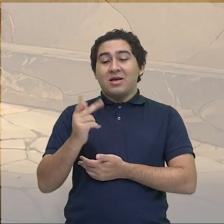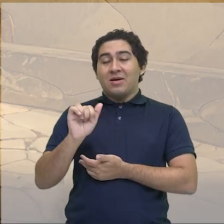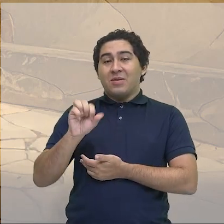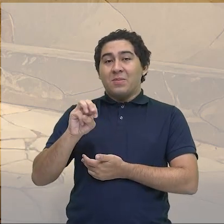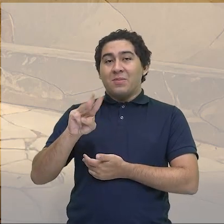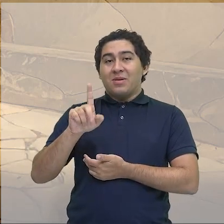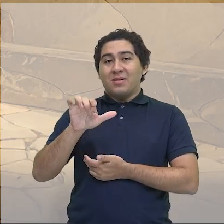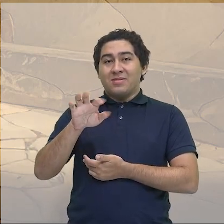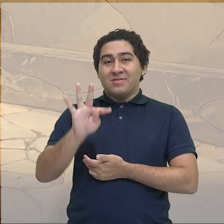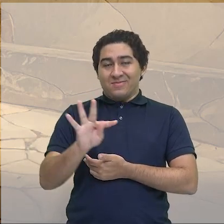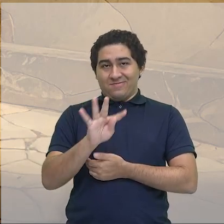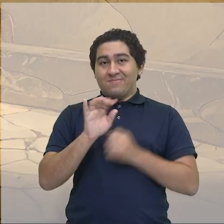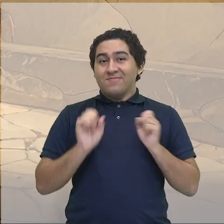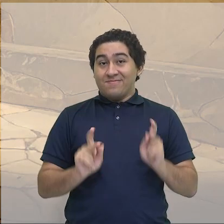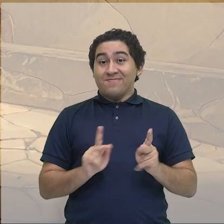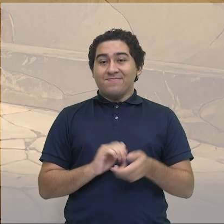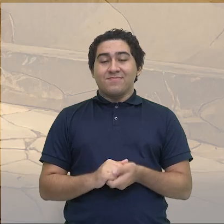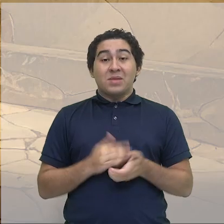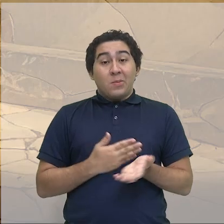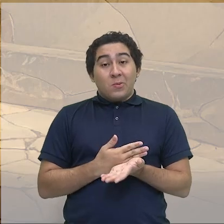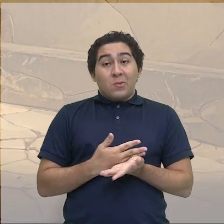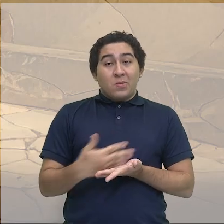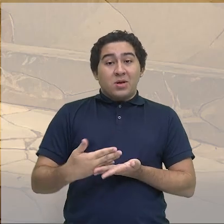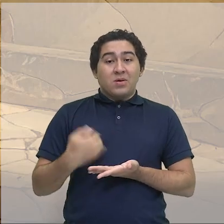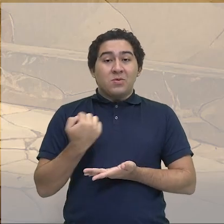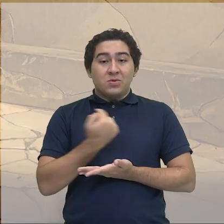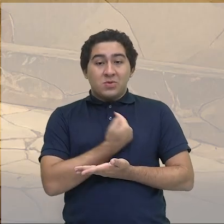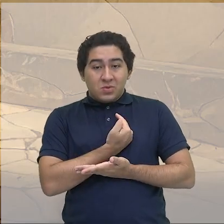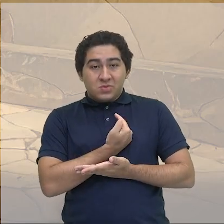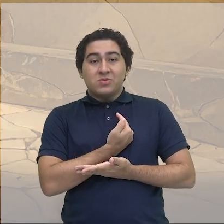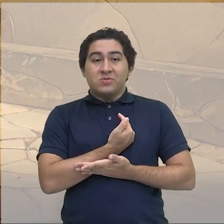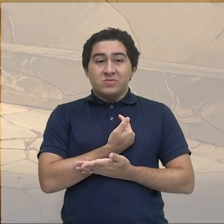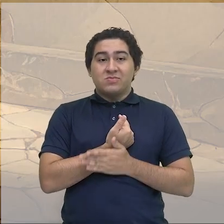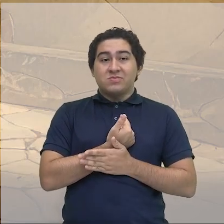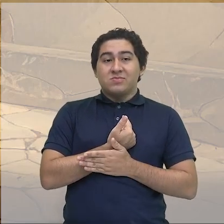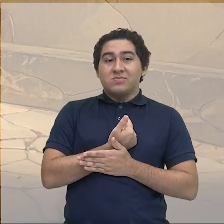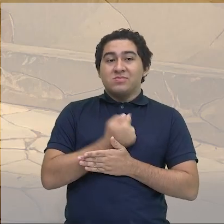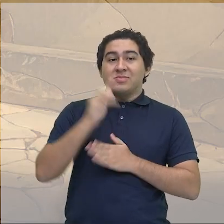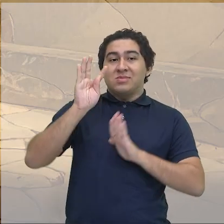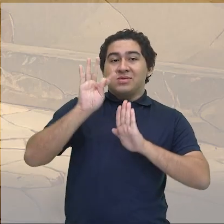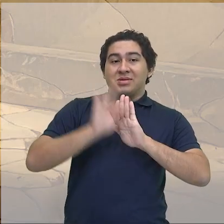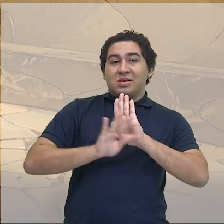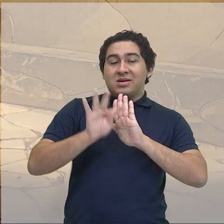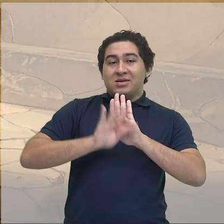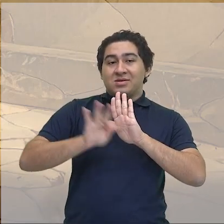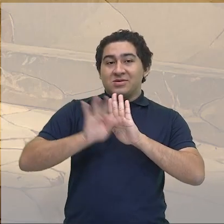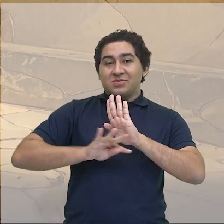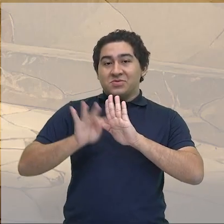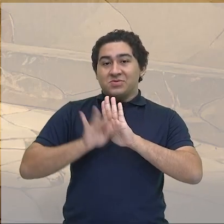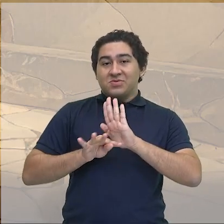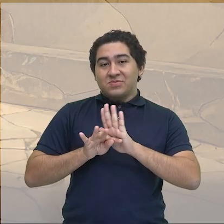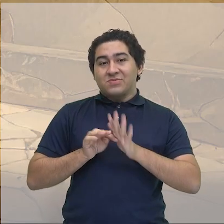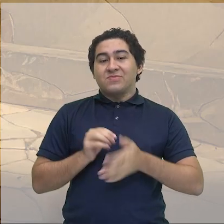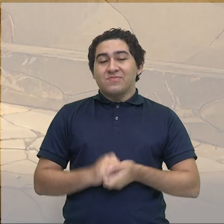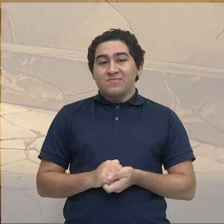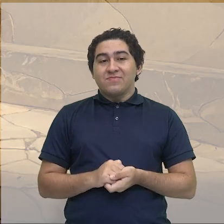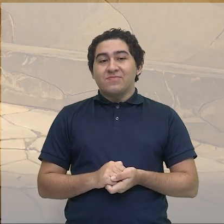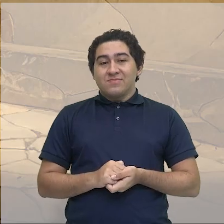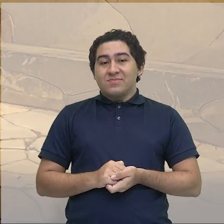ok? Então, para iniciarmos os nossos legal texts, que são os textos legais e os